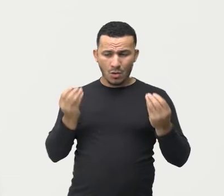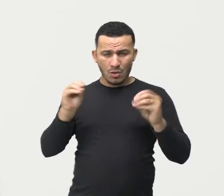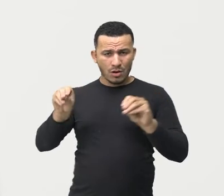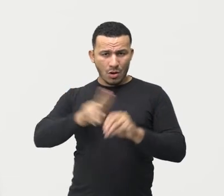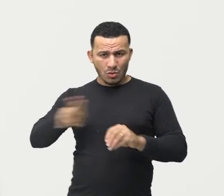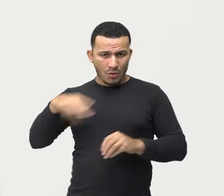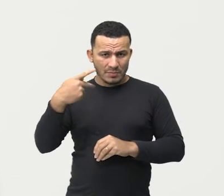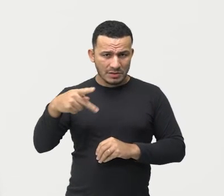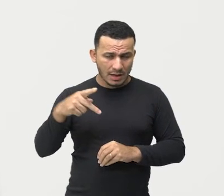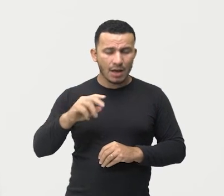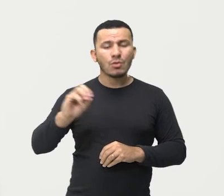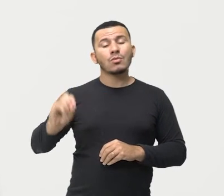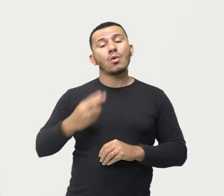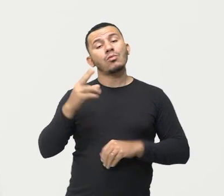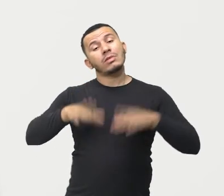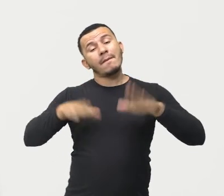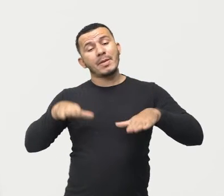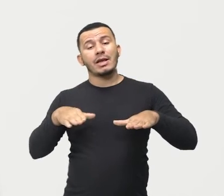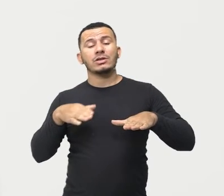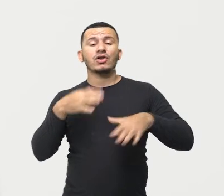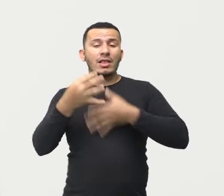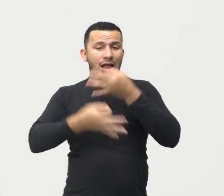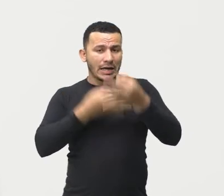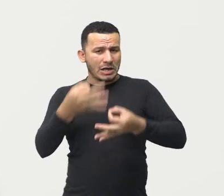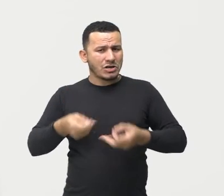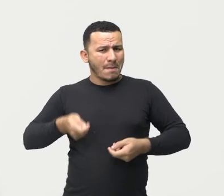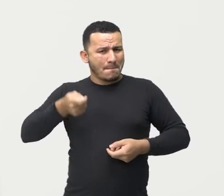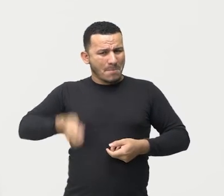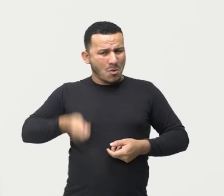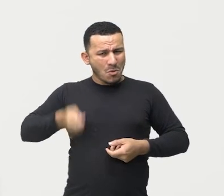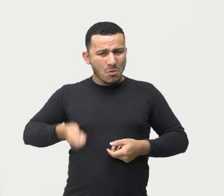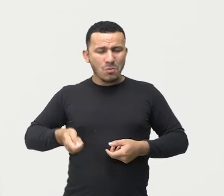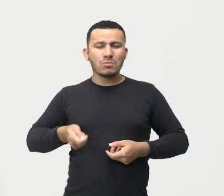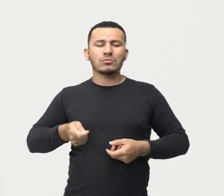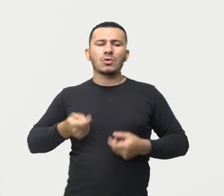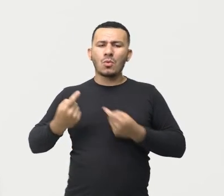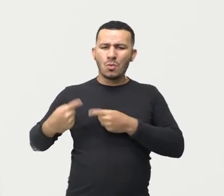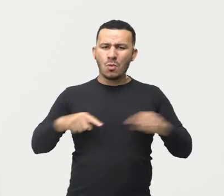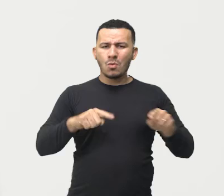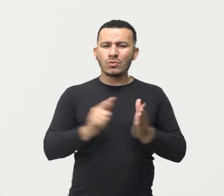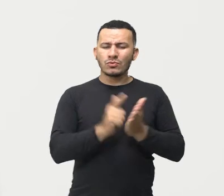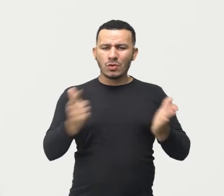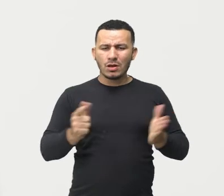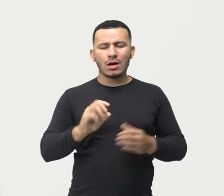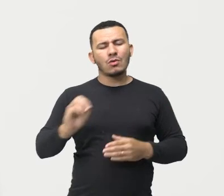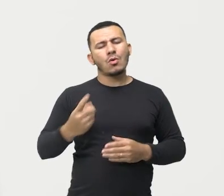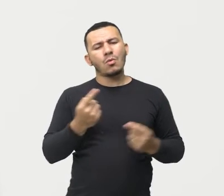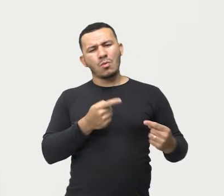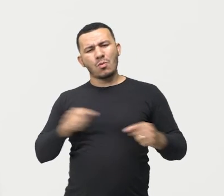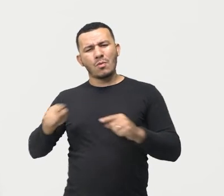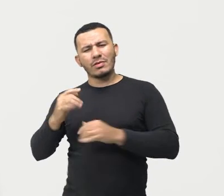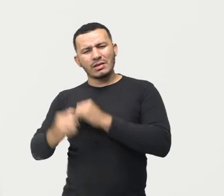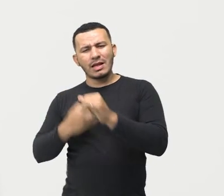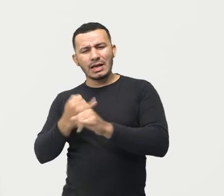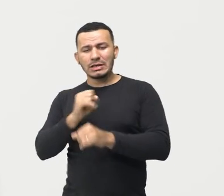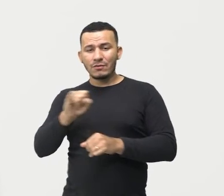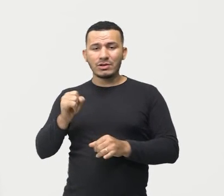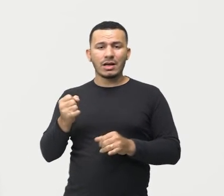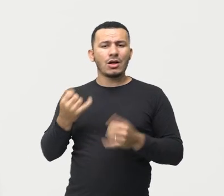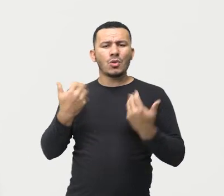uma crítica muito dura para fazer ali ao jornal e tudo mais, né? Na própria internet, se você não quiser